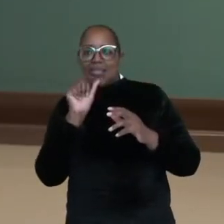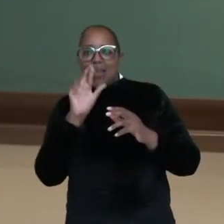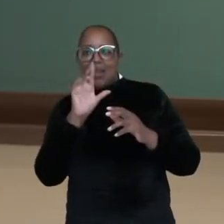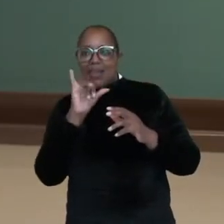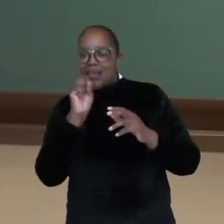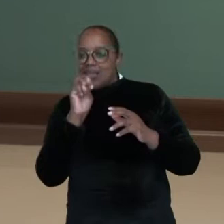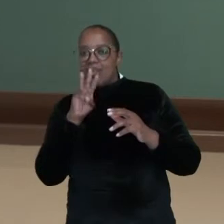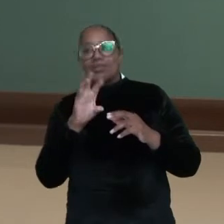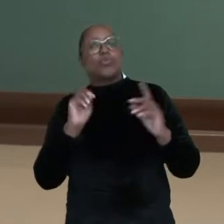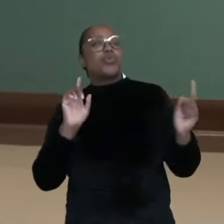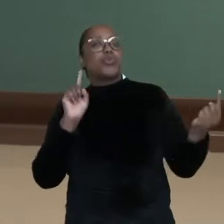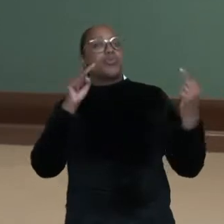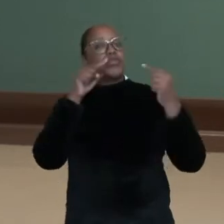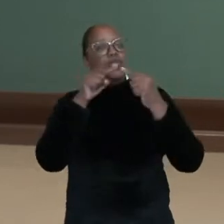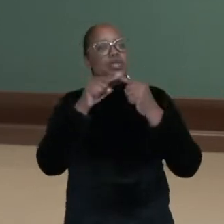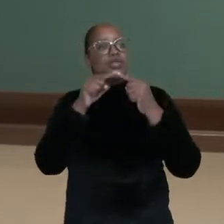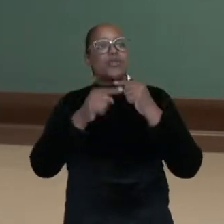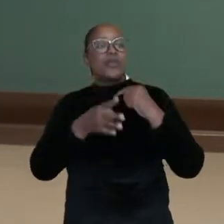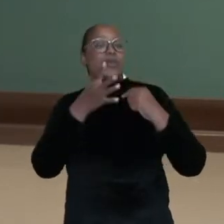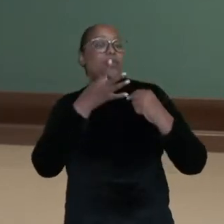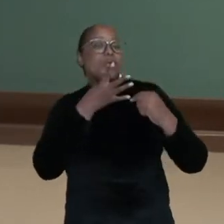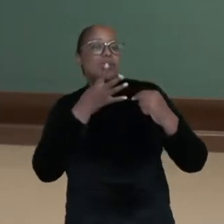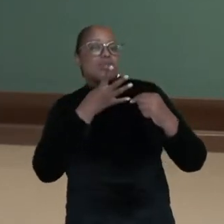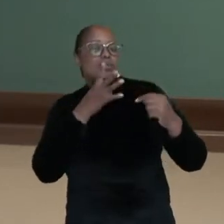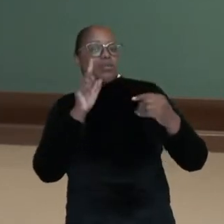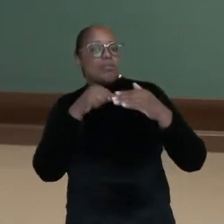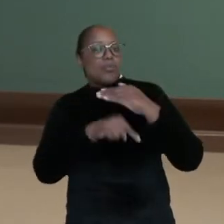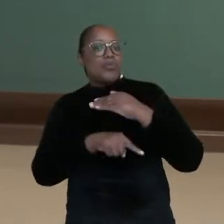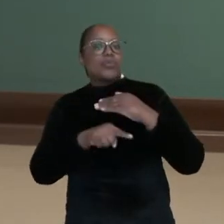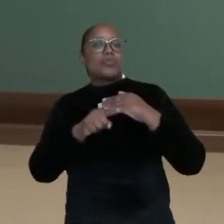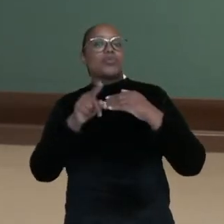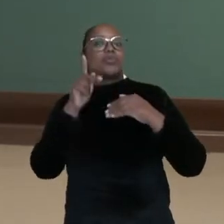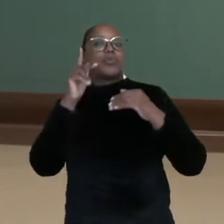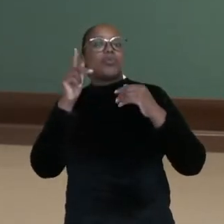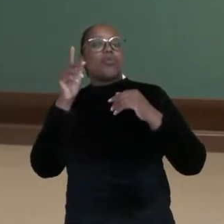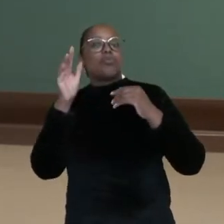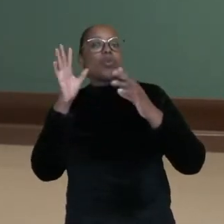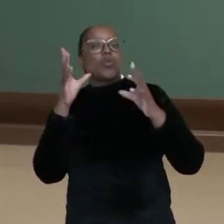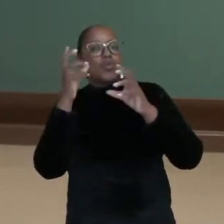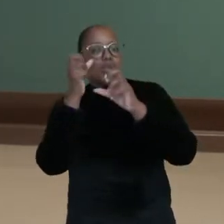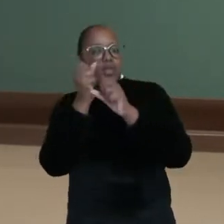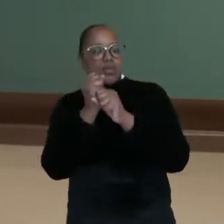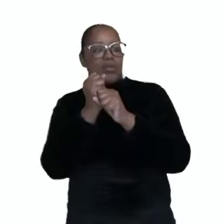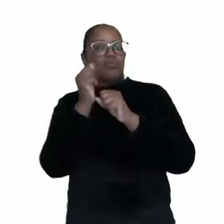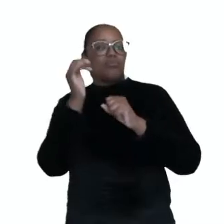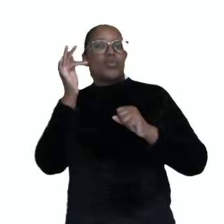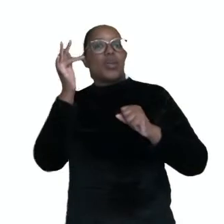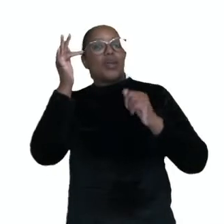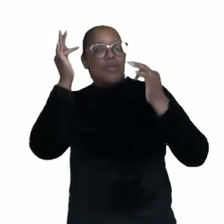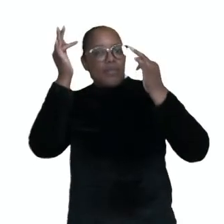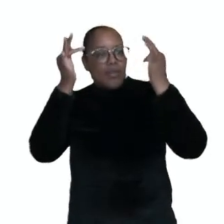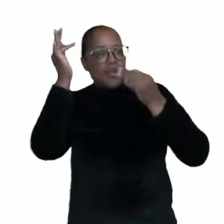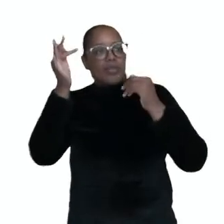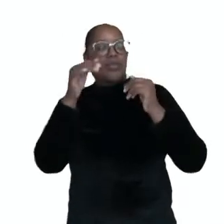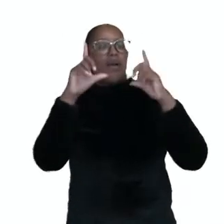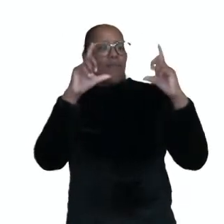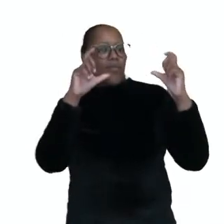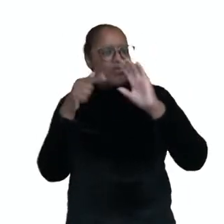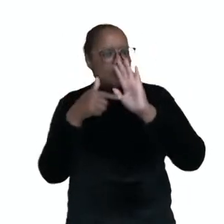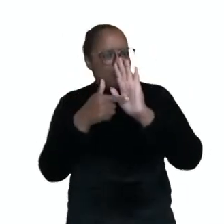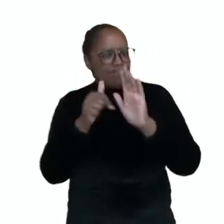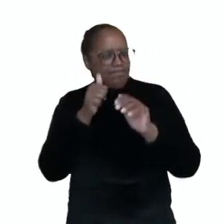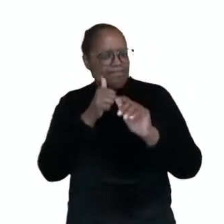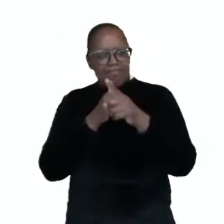do totalitarismo na perspectiva da filósofa Hannah Arendt. A fotinha dela aí, né? Você já ouviu falar